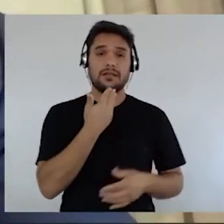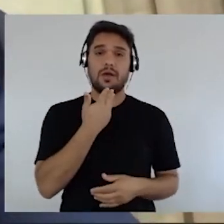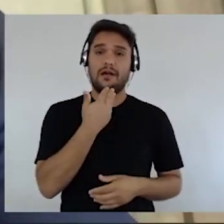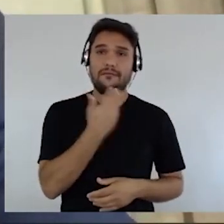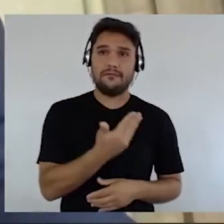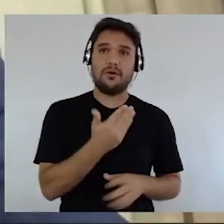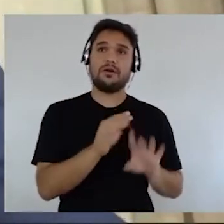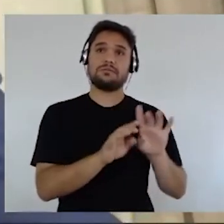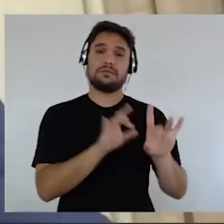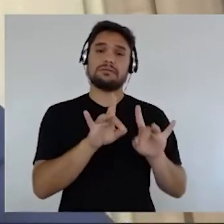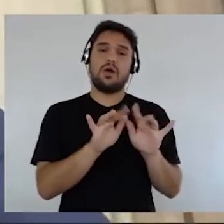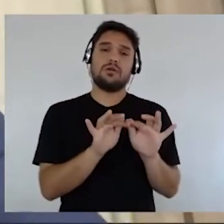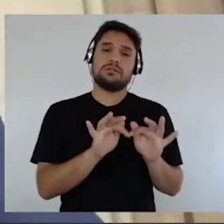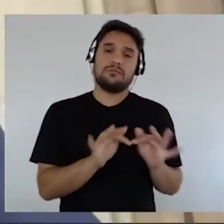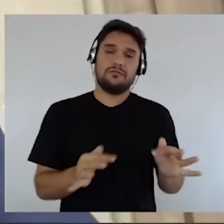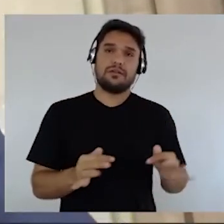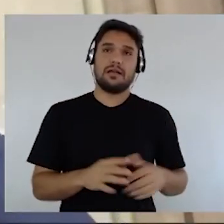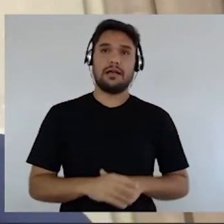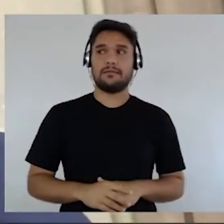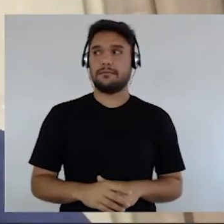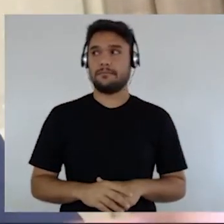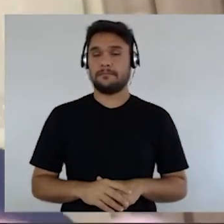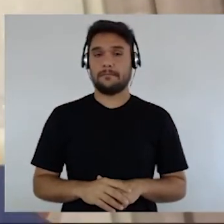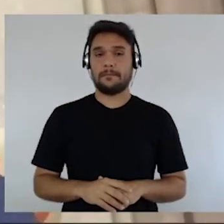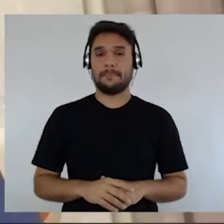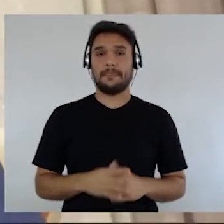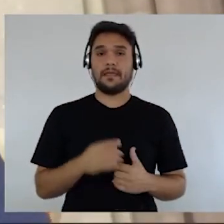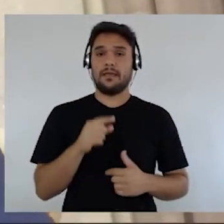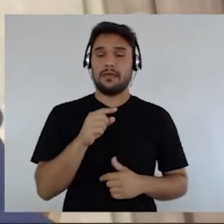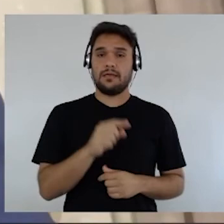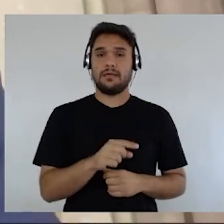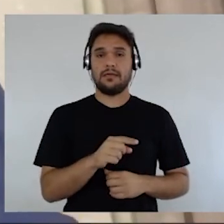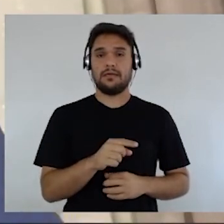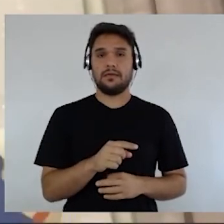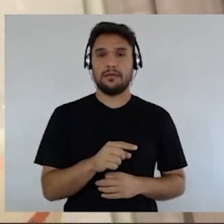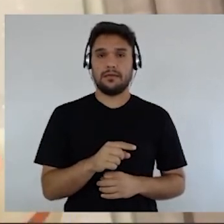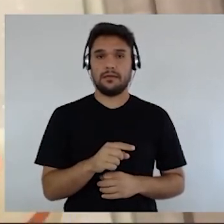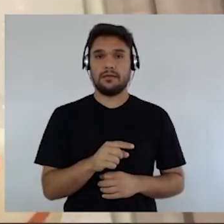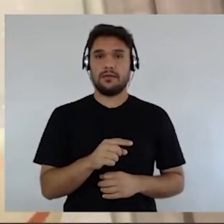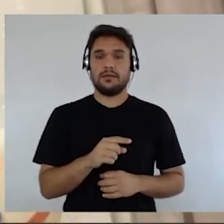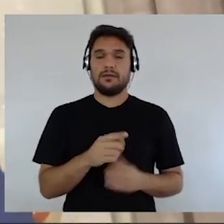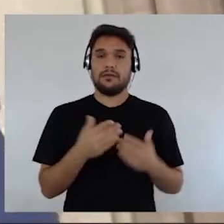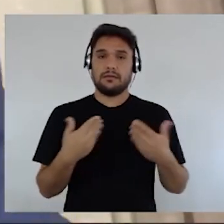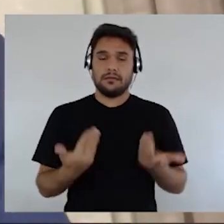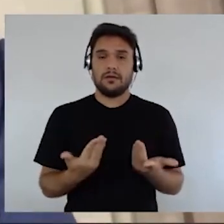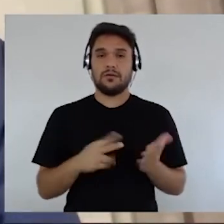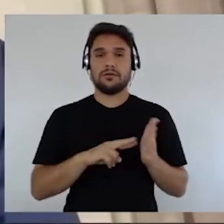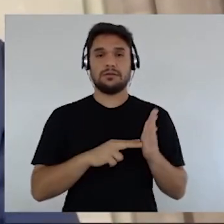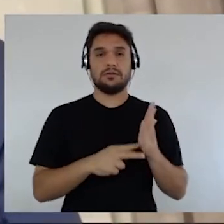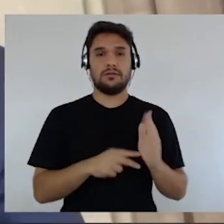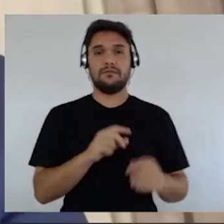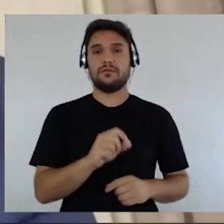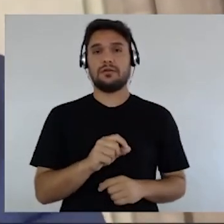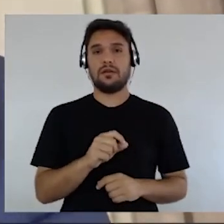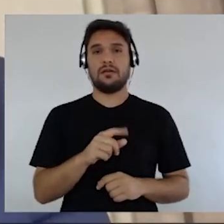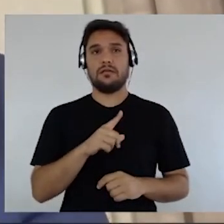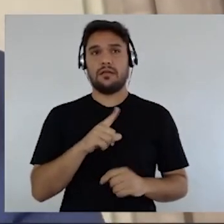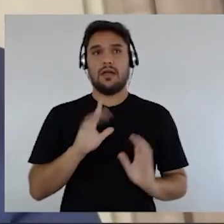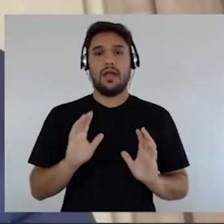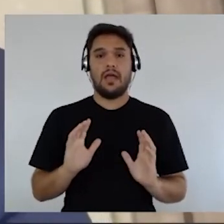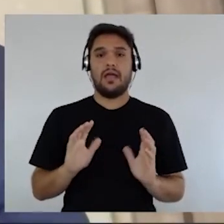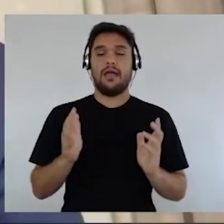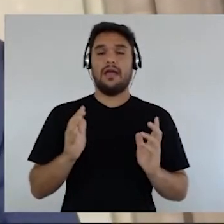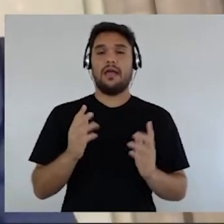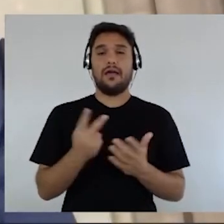favorecido, simplificado e de modo que há efeitos